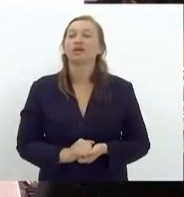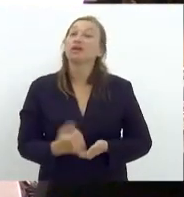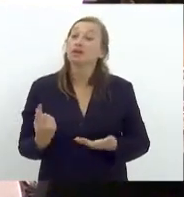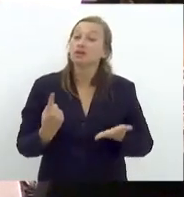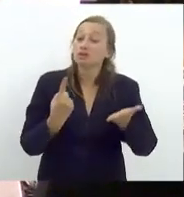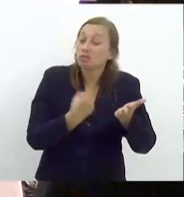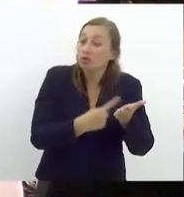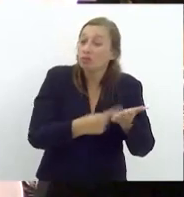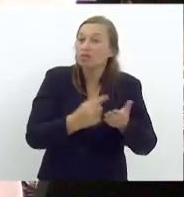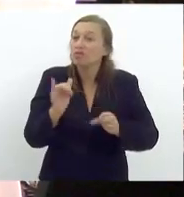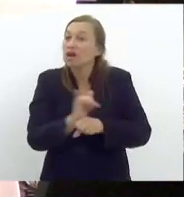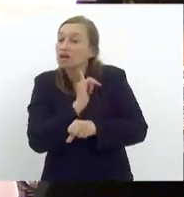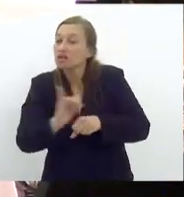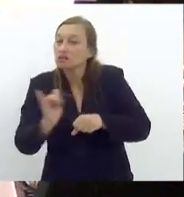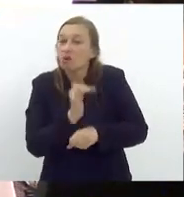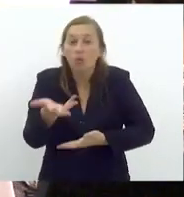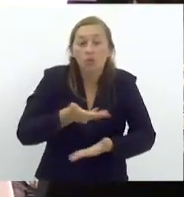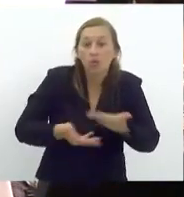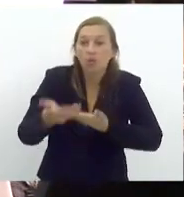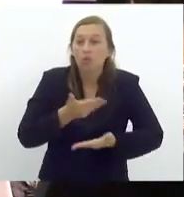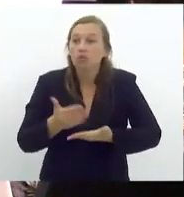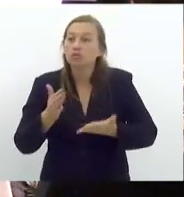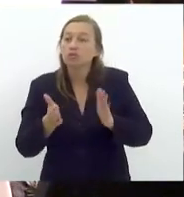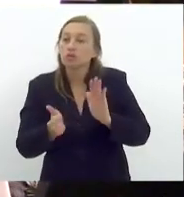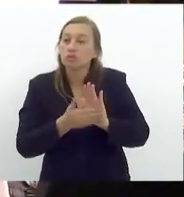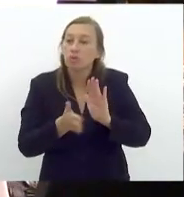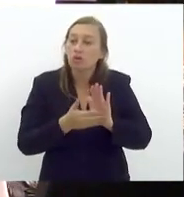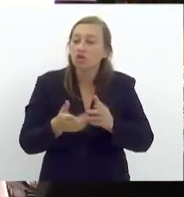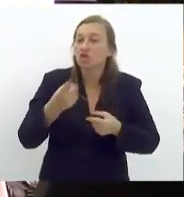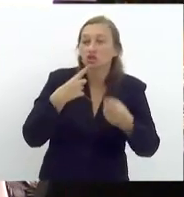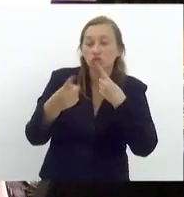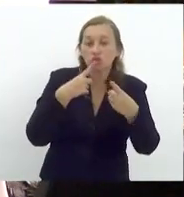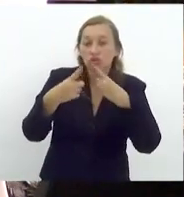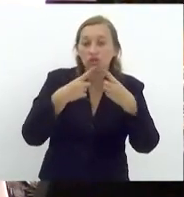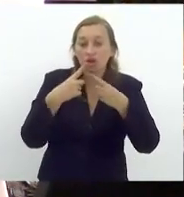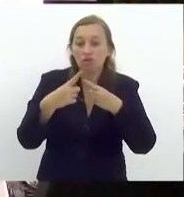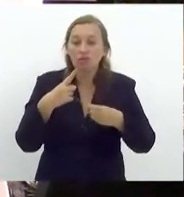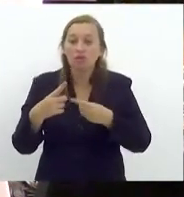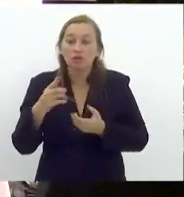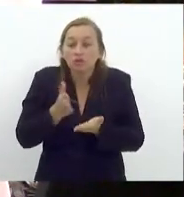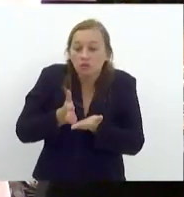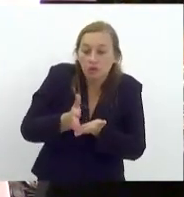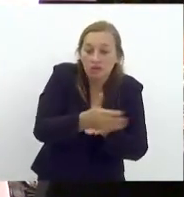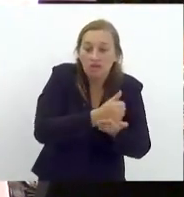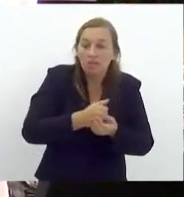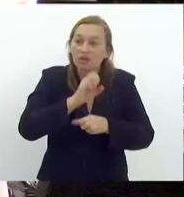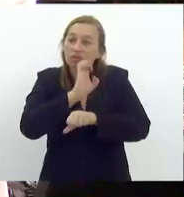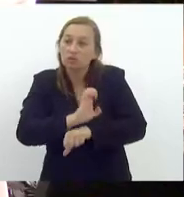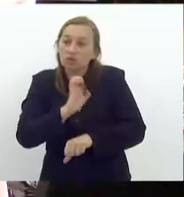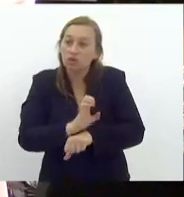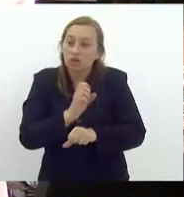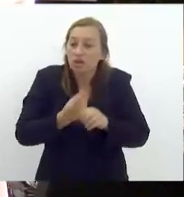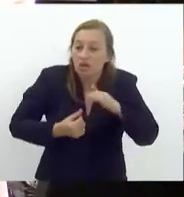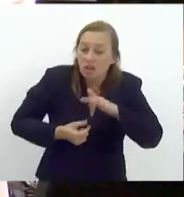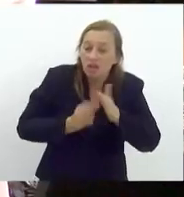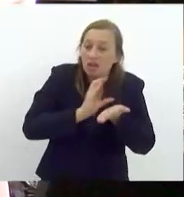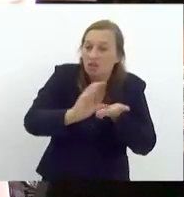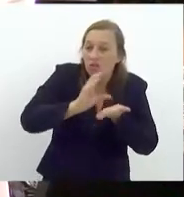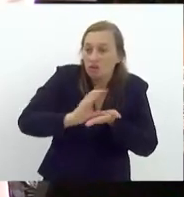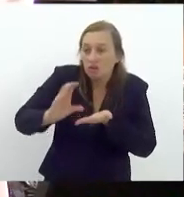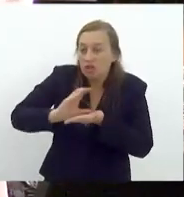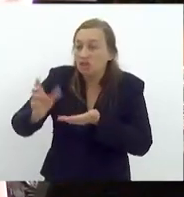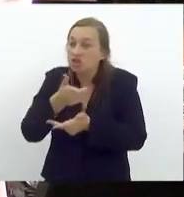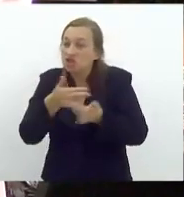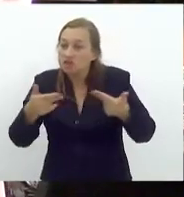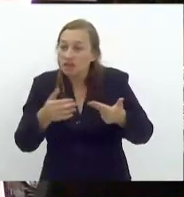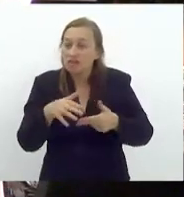comprometem articular e propor nas discussões legislativas do orçamento do Estado investimentos nas mais diversas